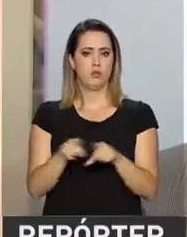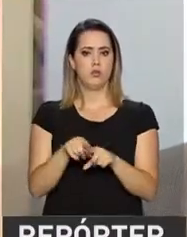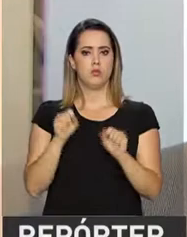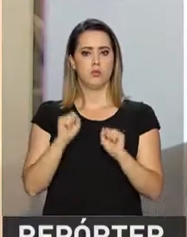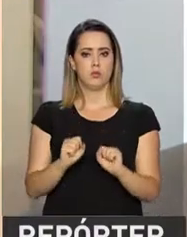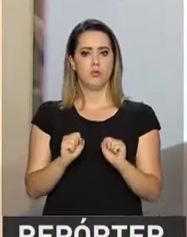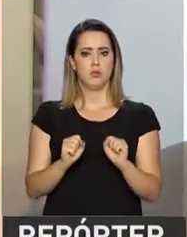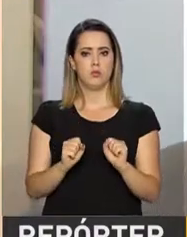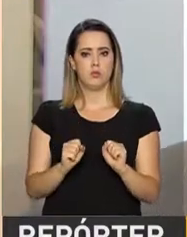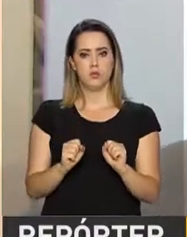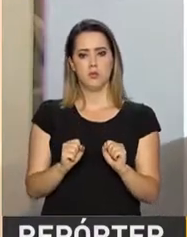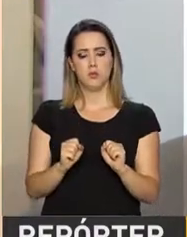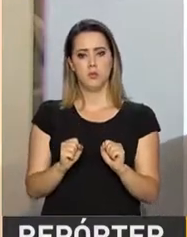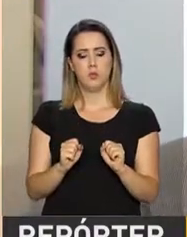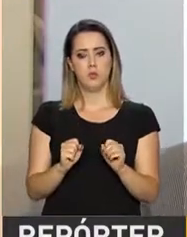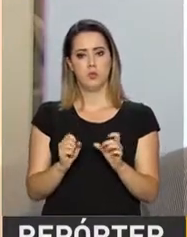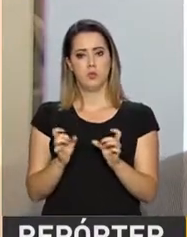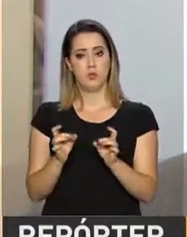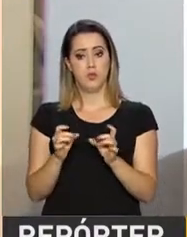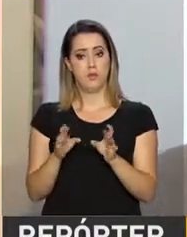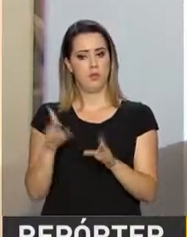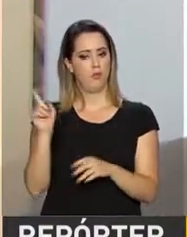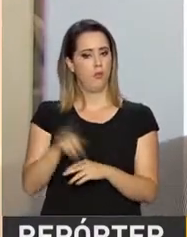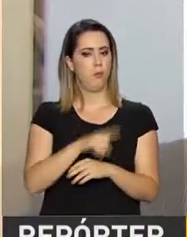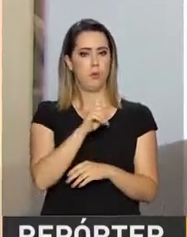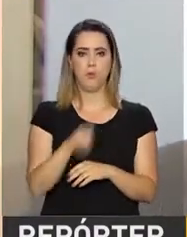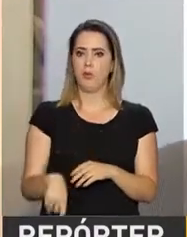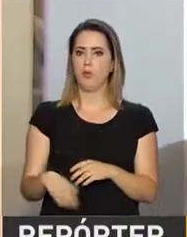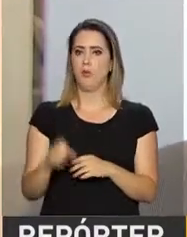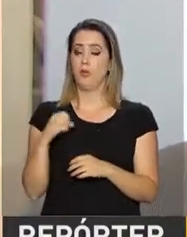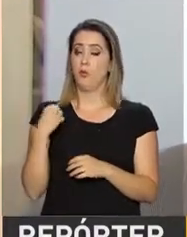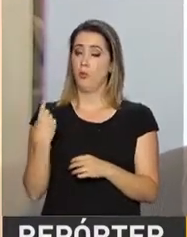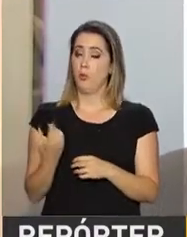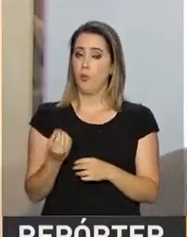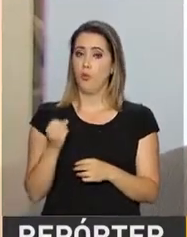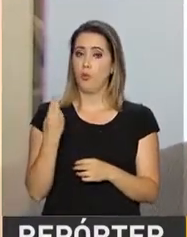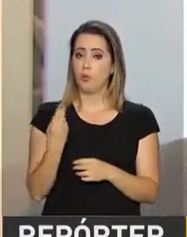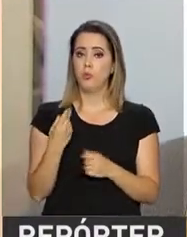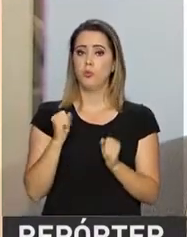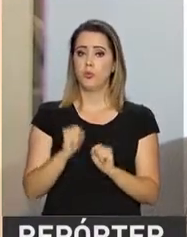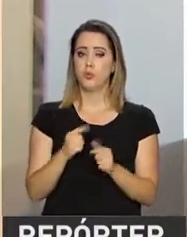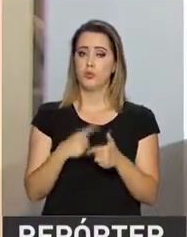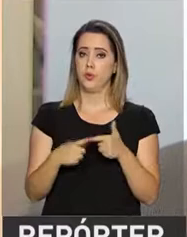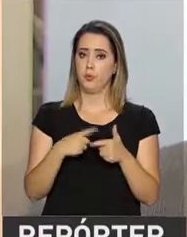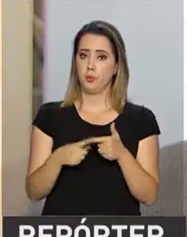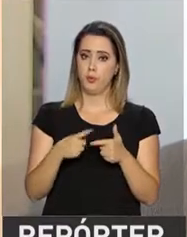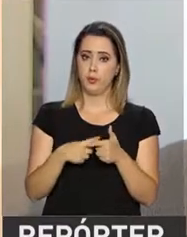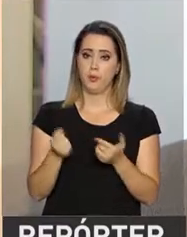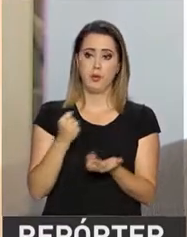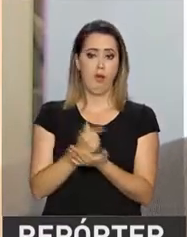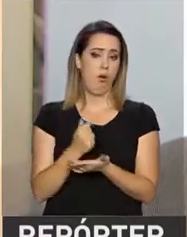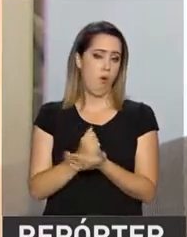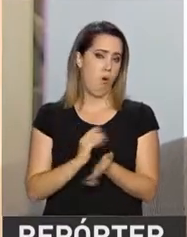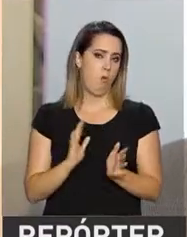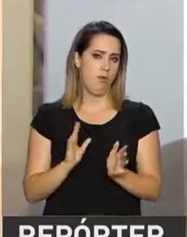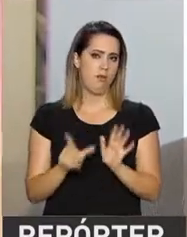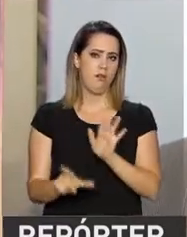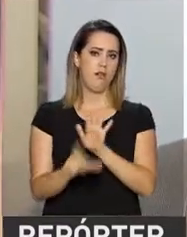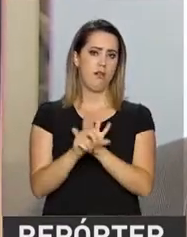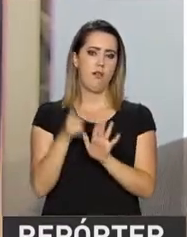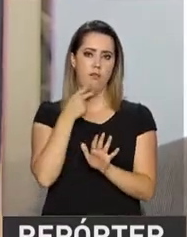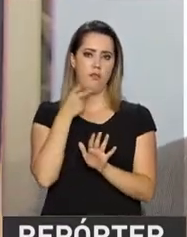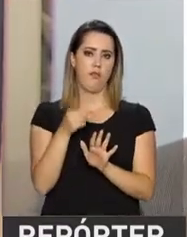ter a importação proibida ou exportação proibida ou a operação pode ter alguma irregularidade ea legislação prevê